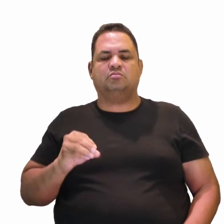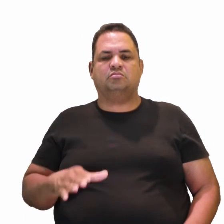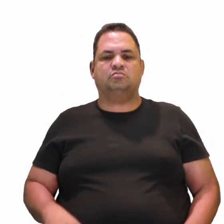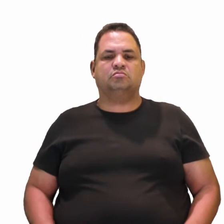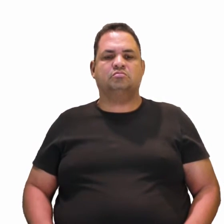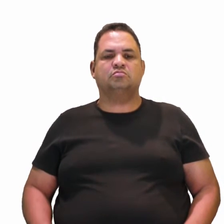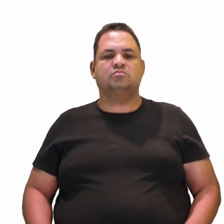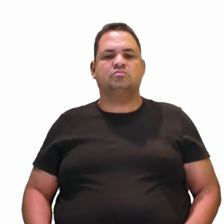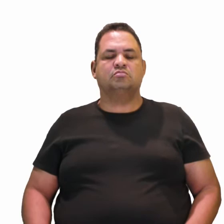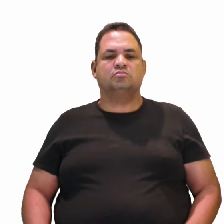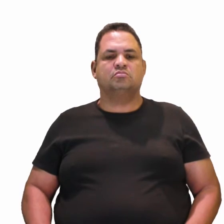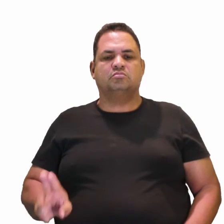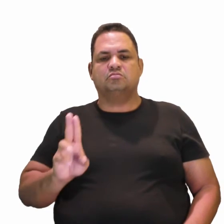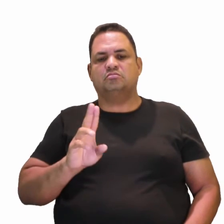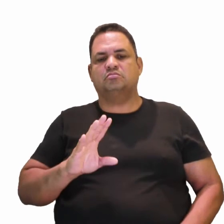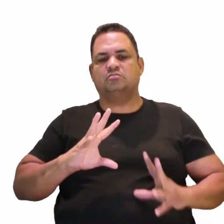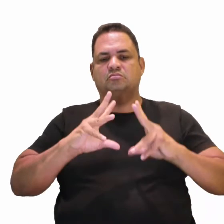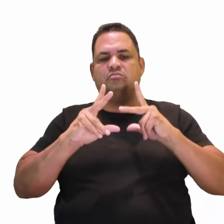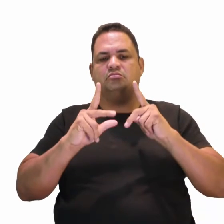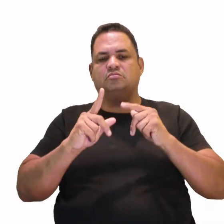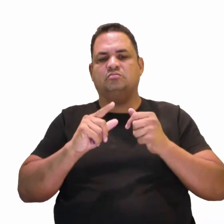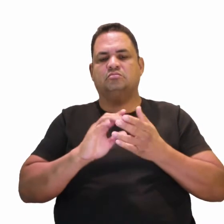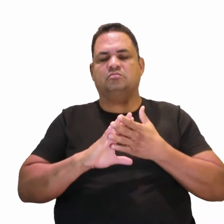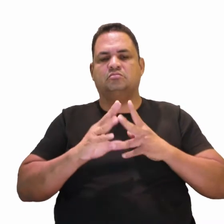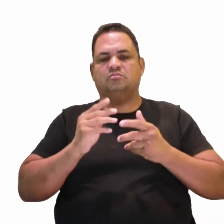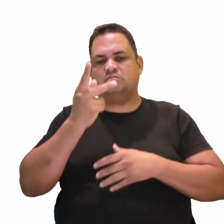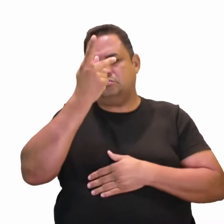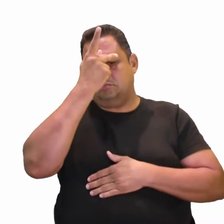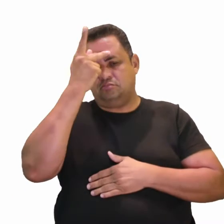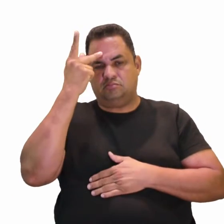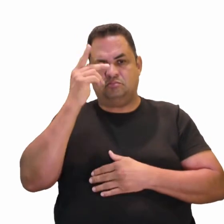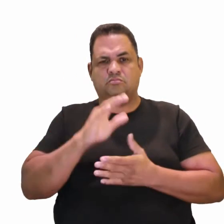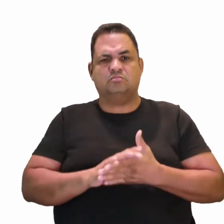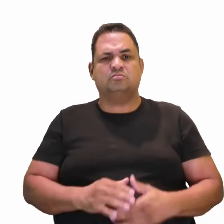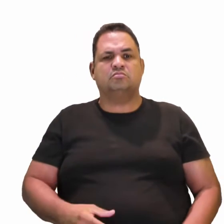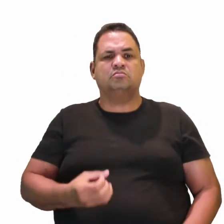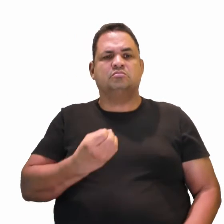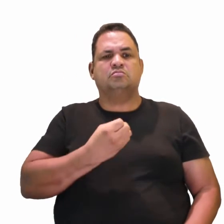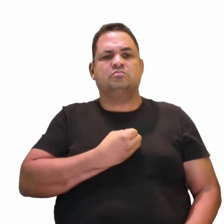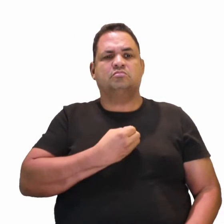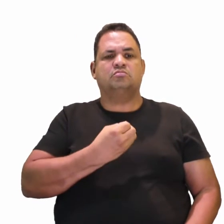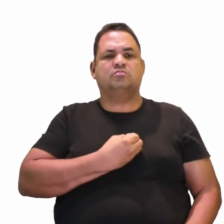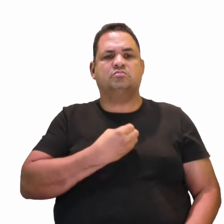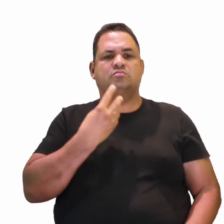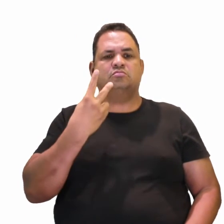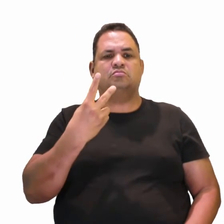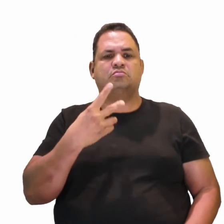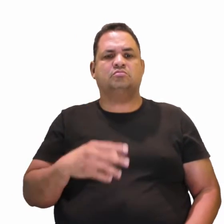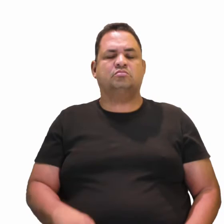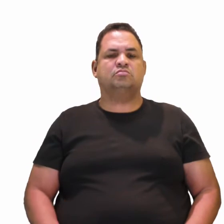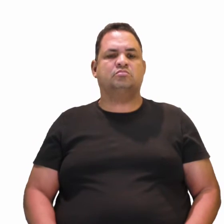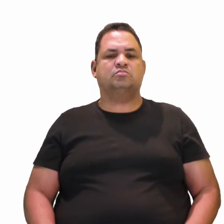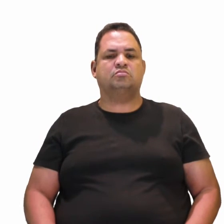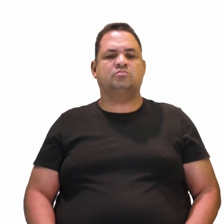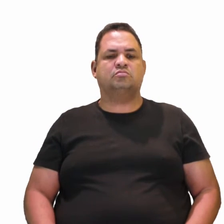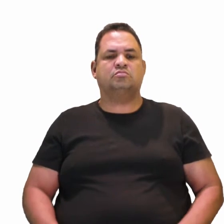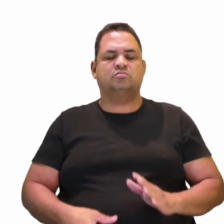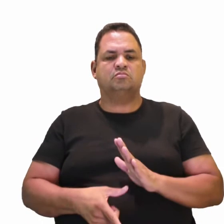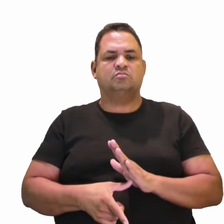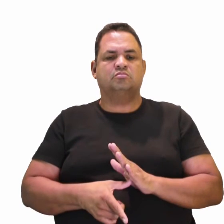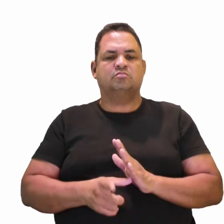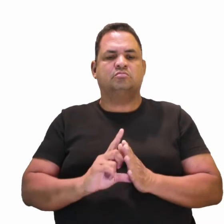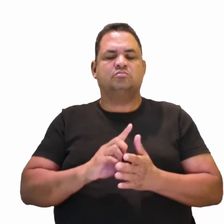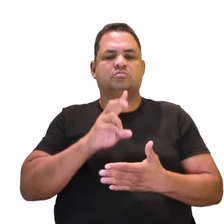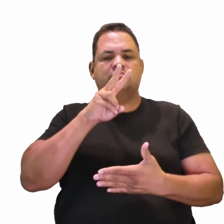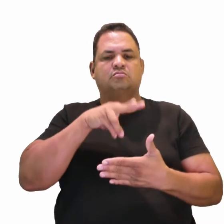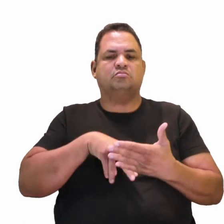de uma forma como um todo. Então, obviamente, na questão 2, a gente sabe, depois da leitura, e antes mesmo da leitura,